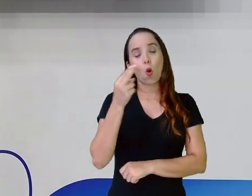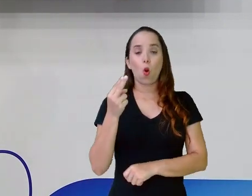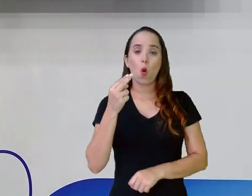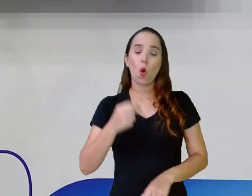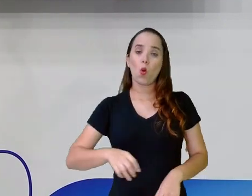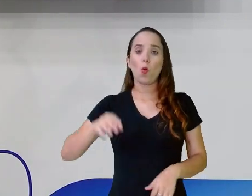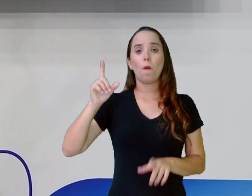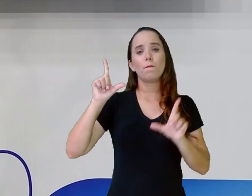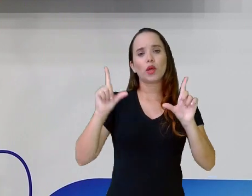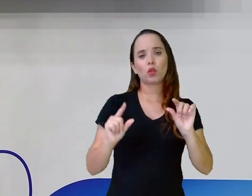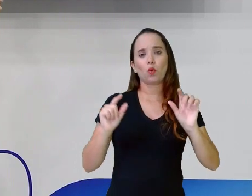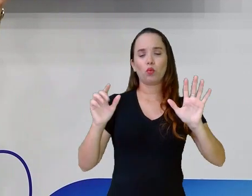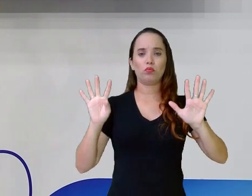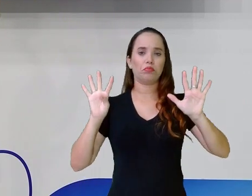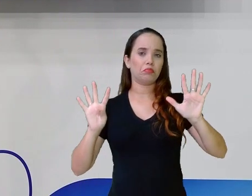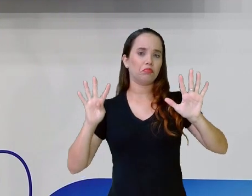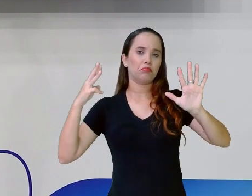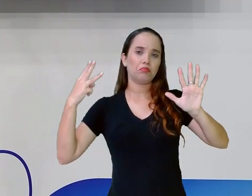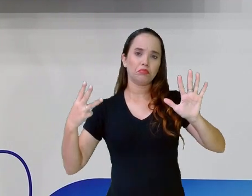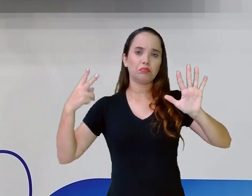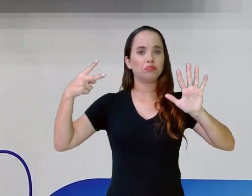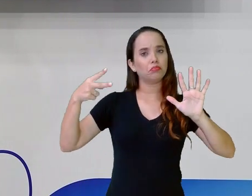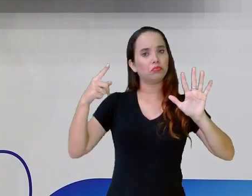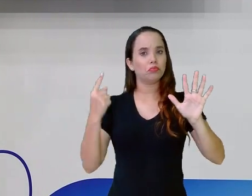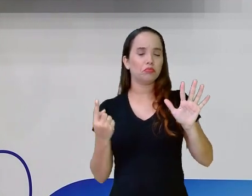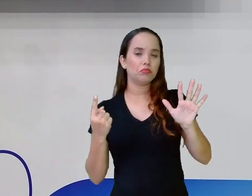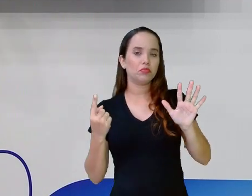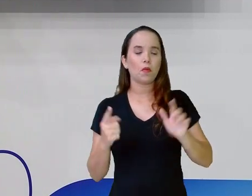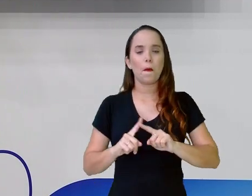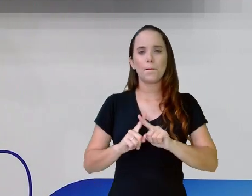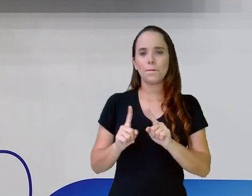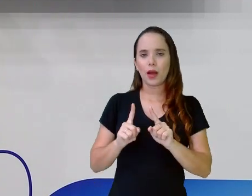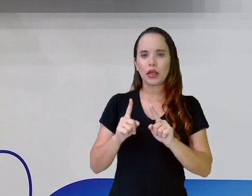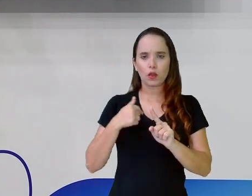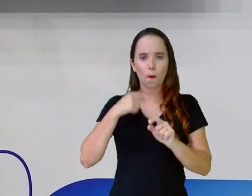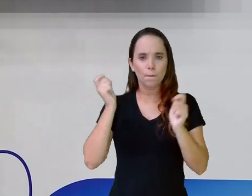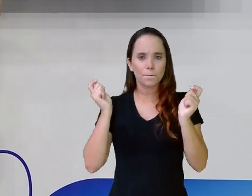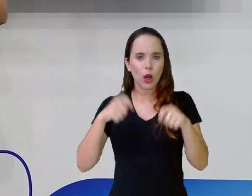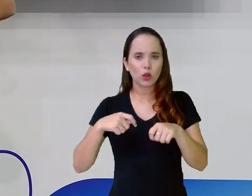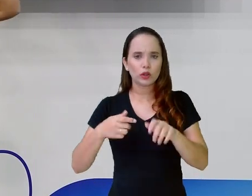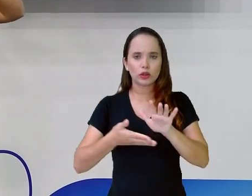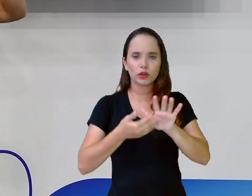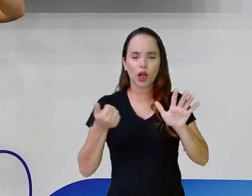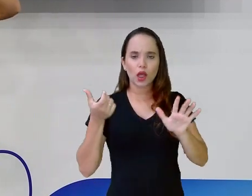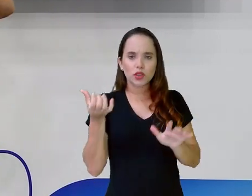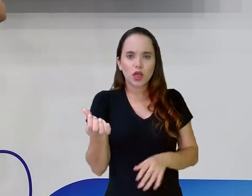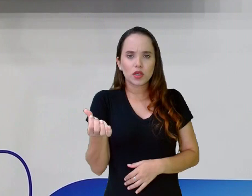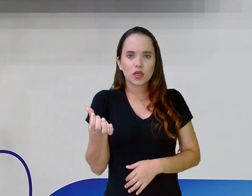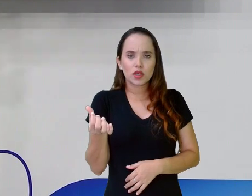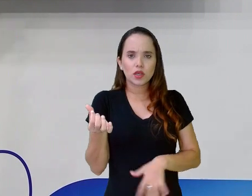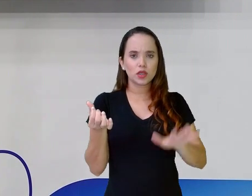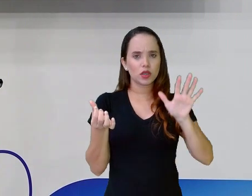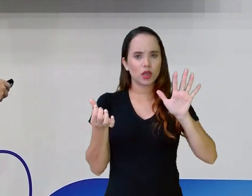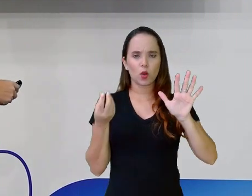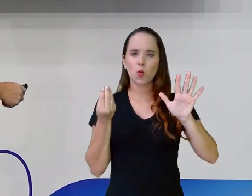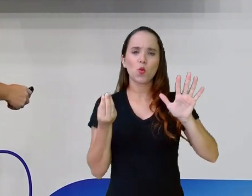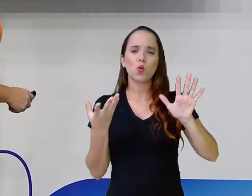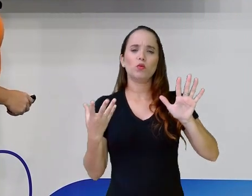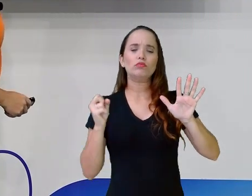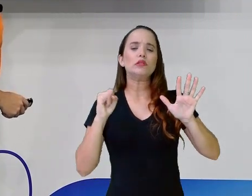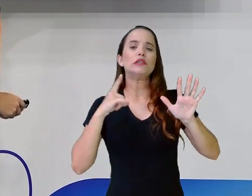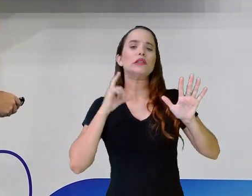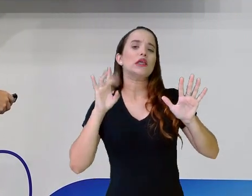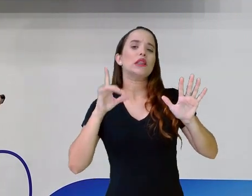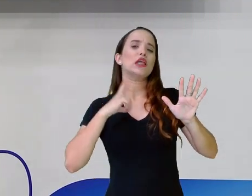meu elevador? Não. Ele está me dizendo na operação que é 5 menos 4. Eu tenho as